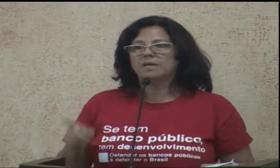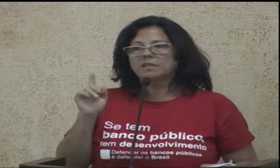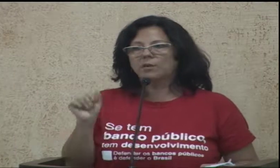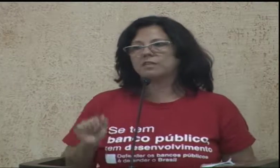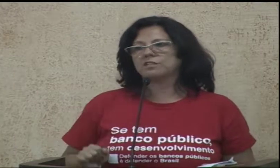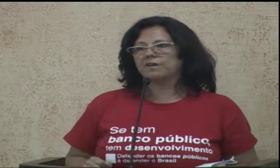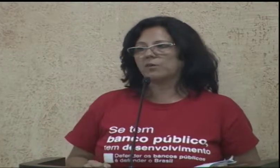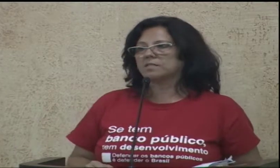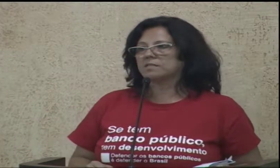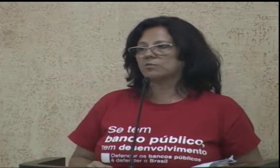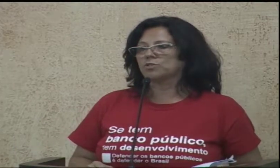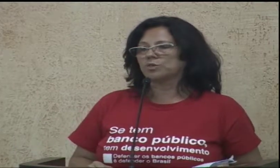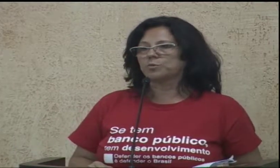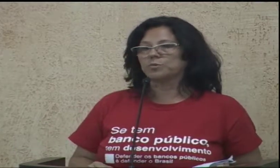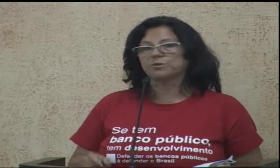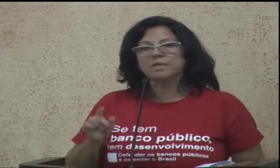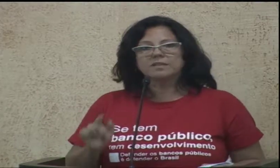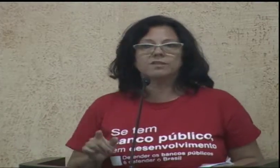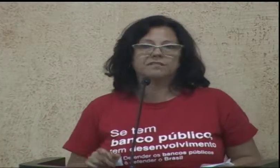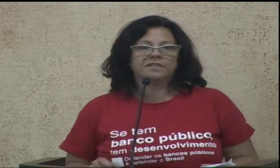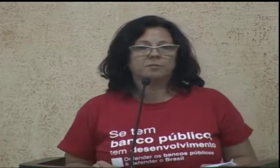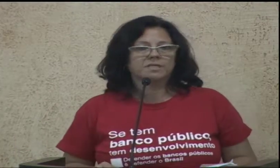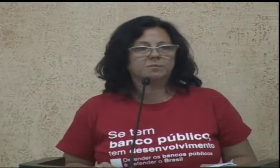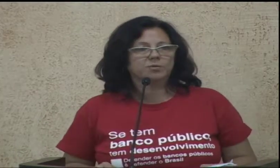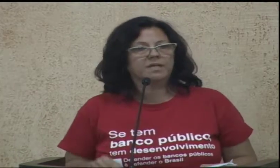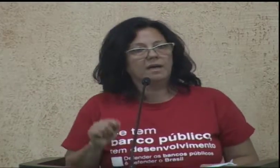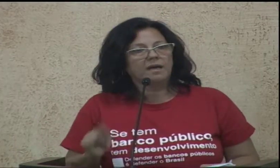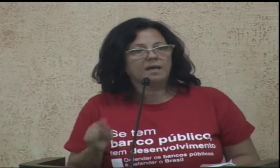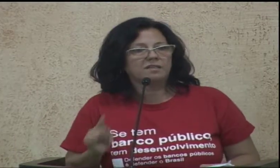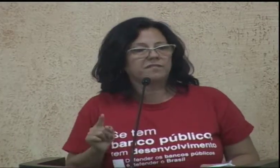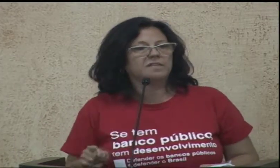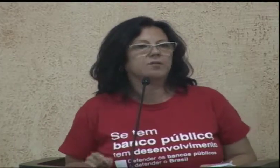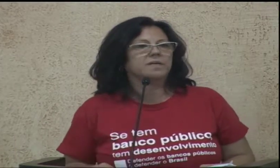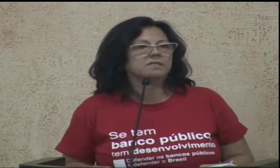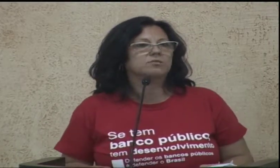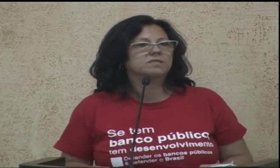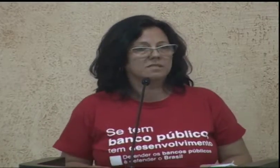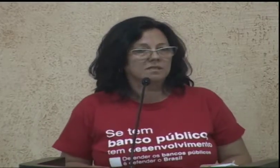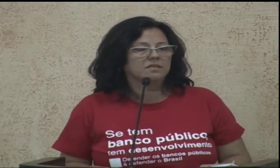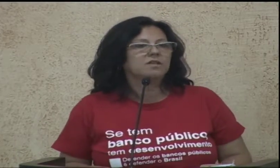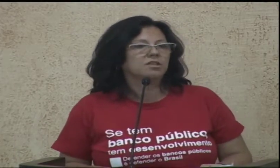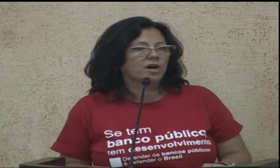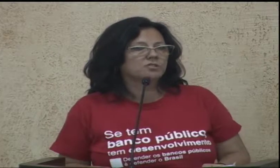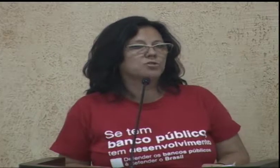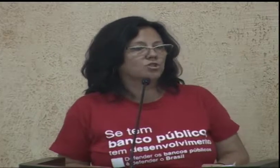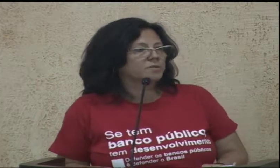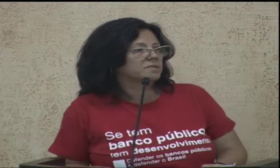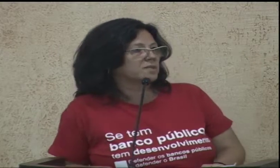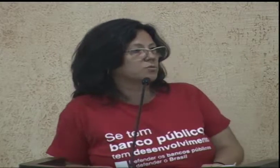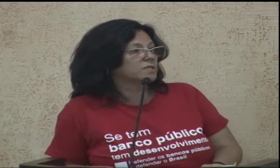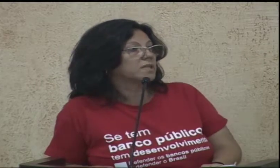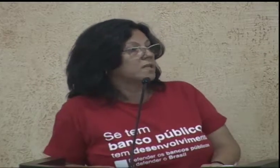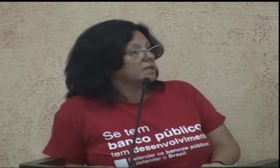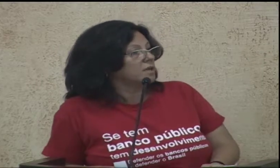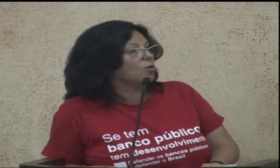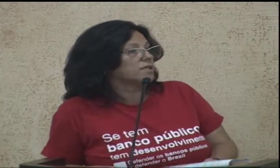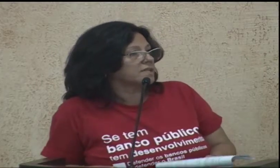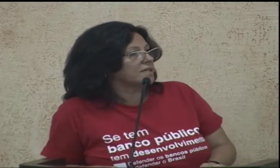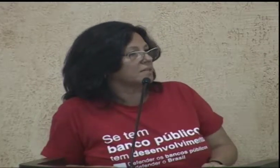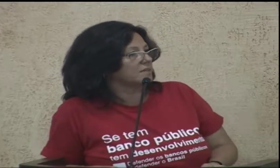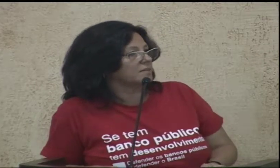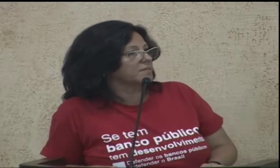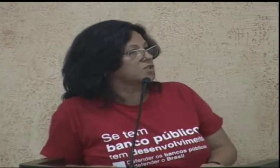própria. Então, é isso que vai acontecer com o dinheiro público. Então, defender a empresa pública é defender o Brasil, sim. E nós continuamos essa luta, e